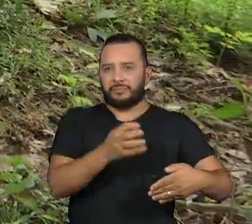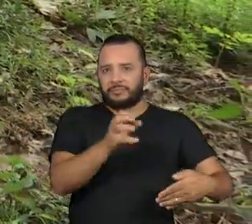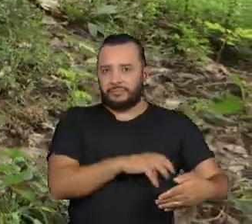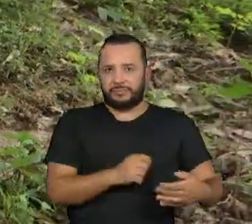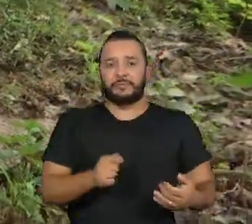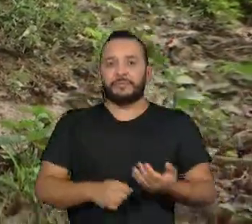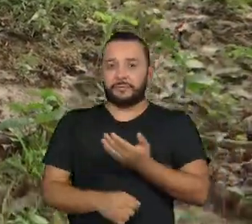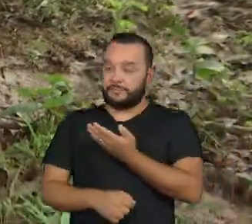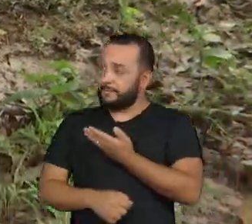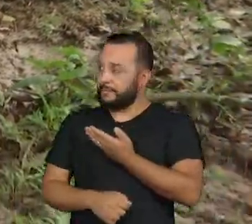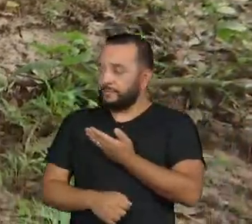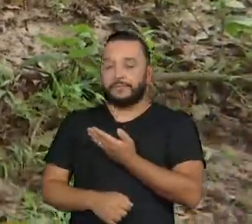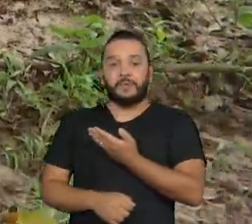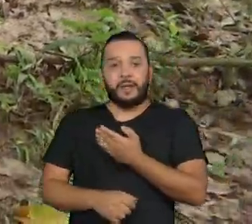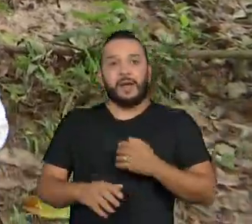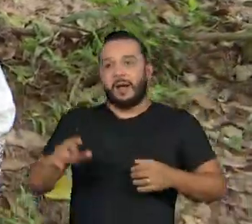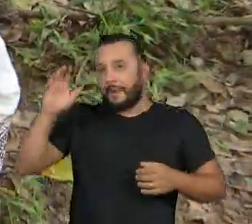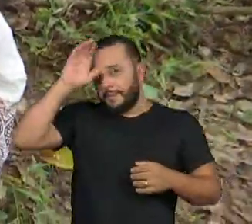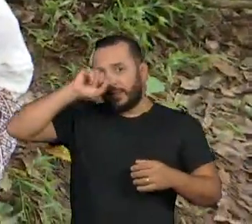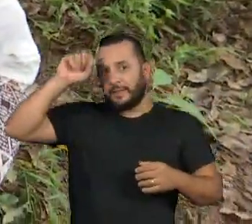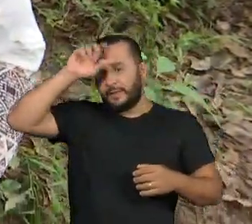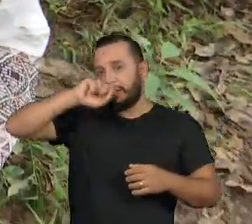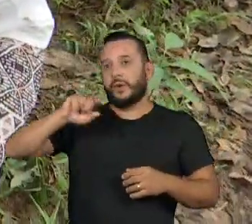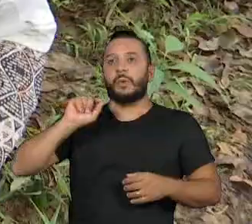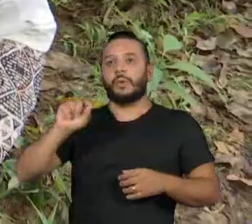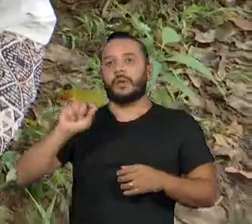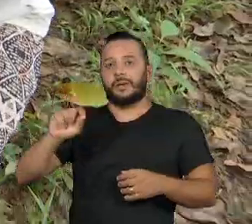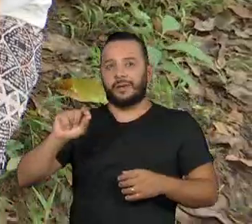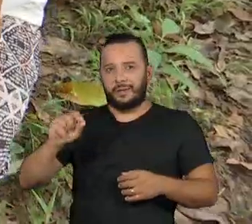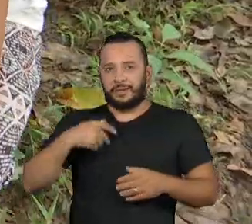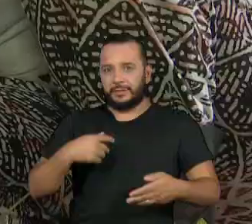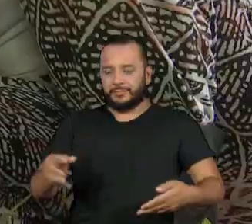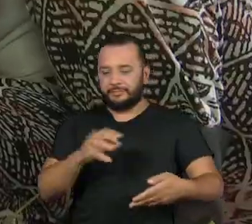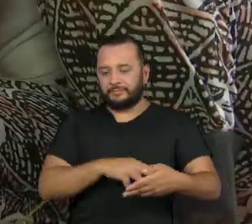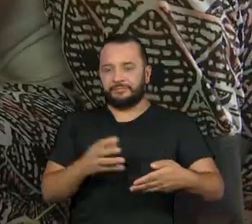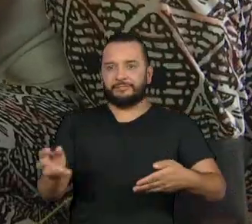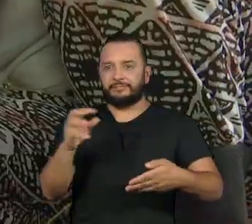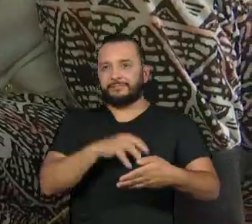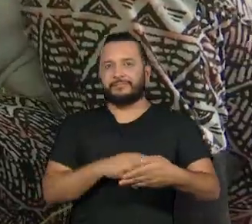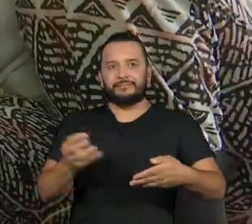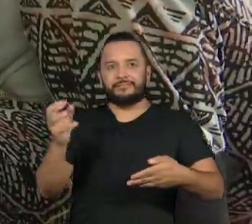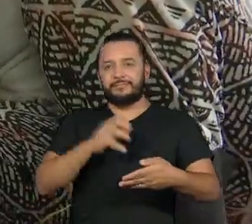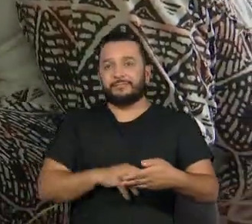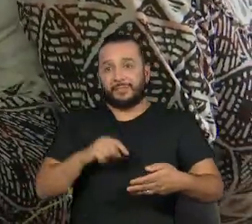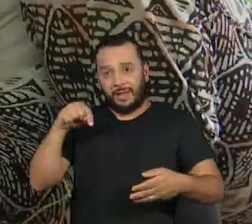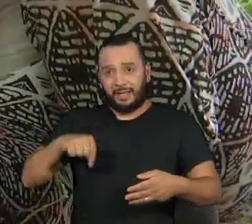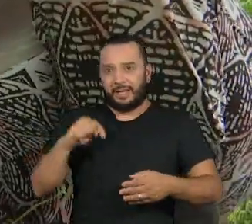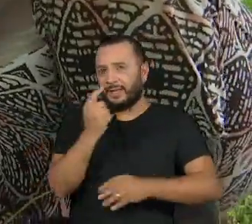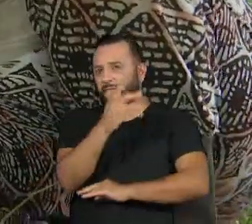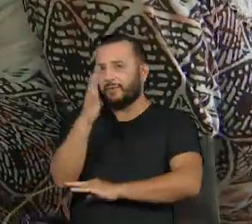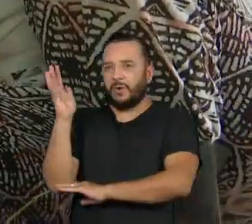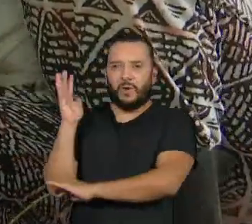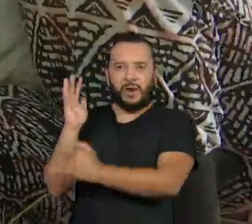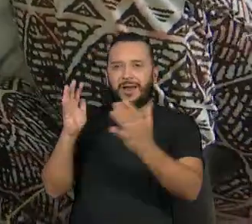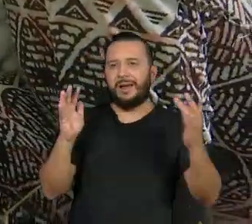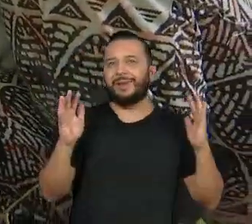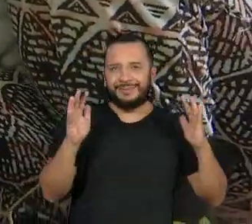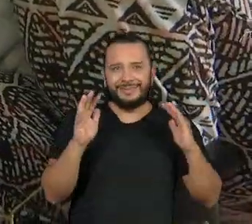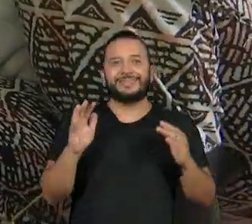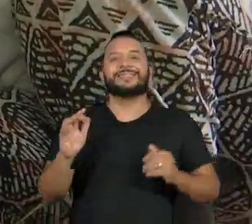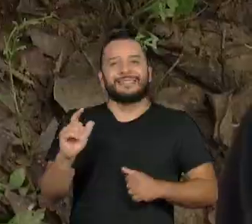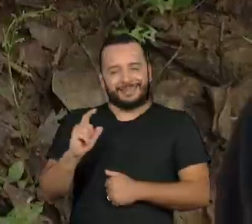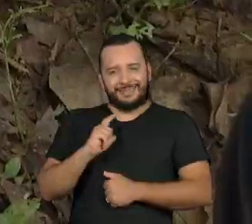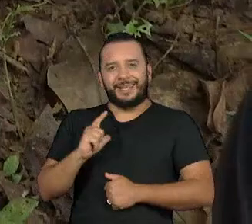No mato, Luzia aprendeu o que muita gente da cidade desconhece, que aqui na floresta a riqueza dá em